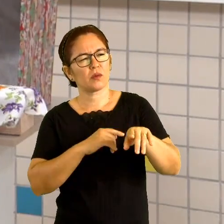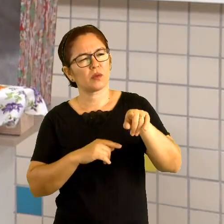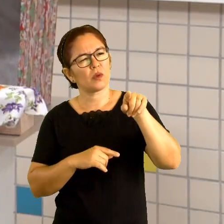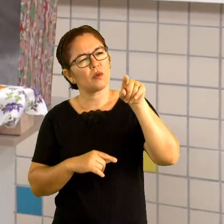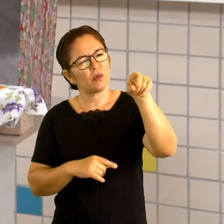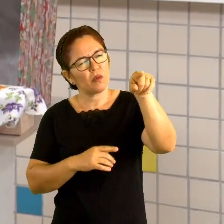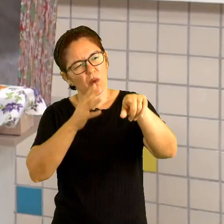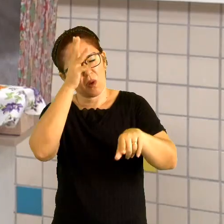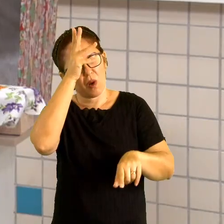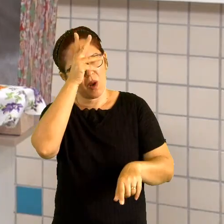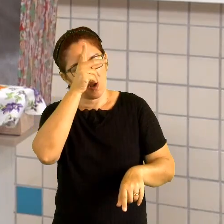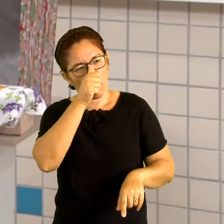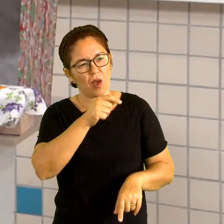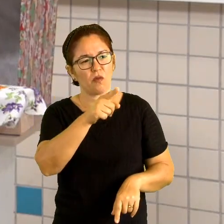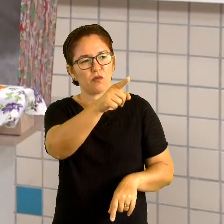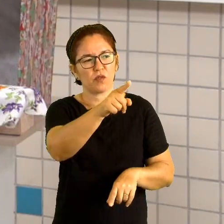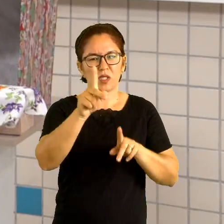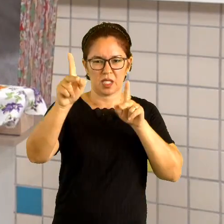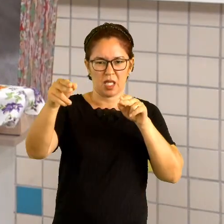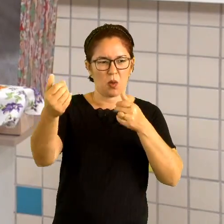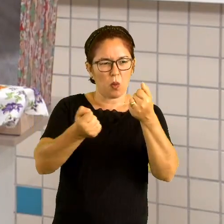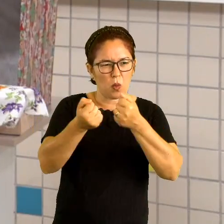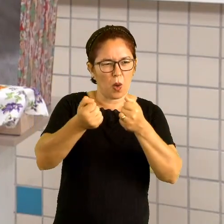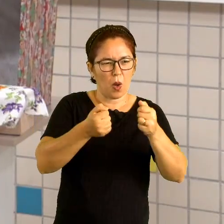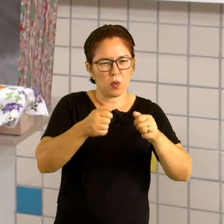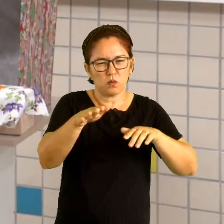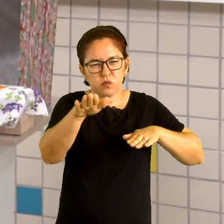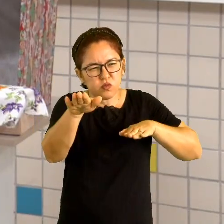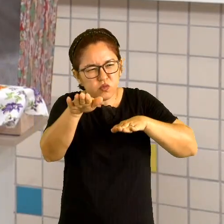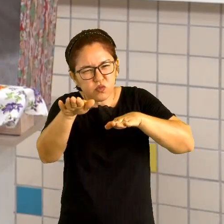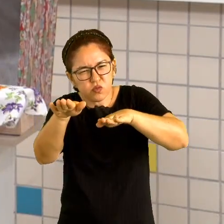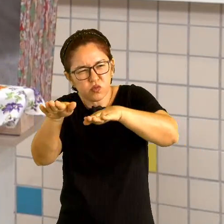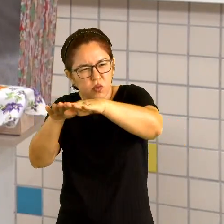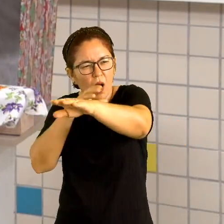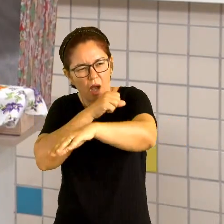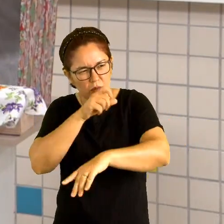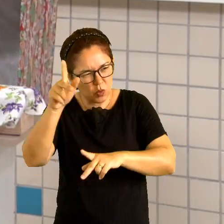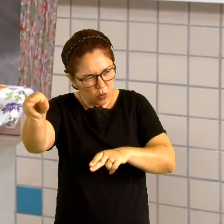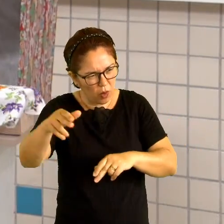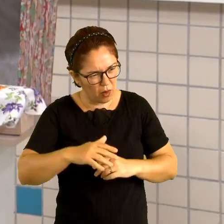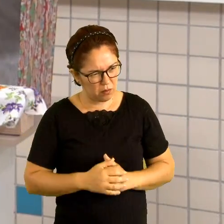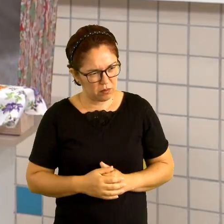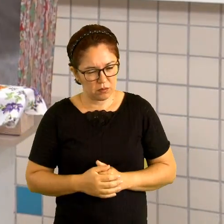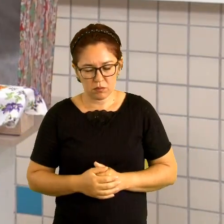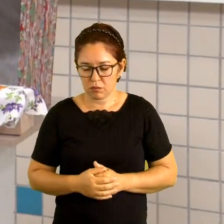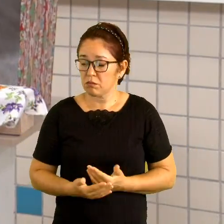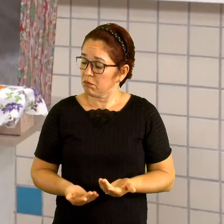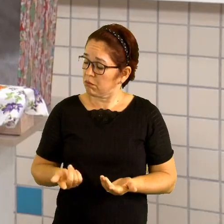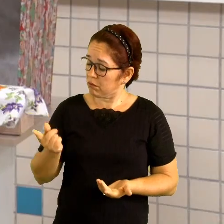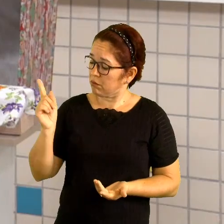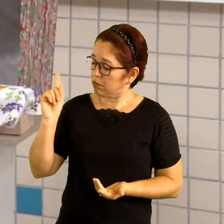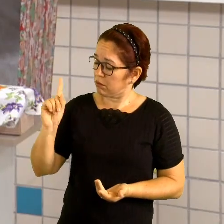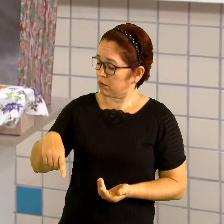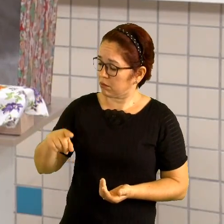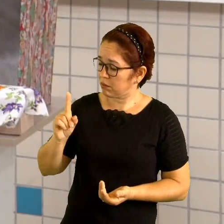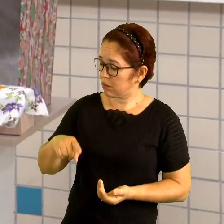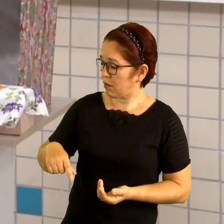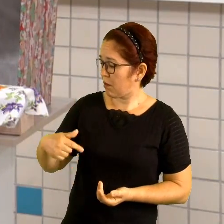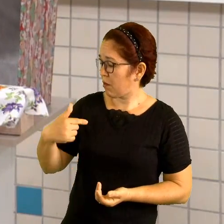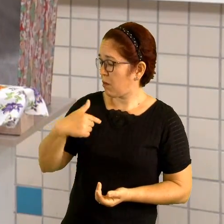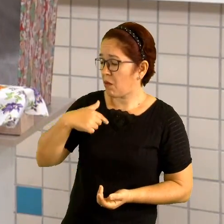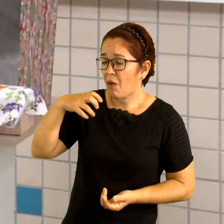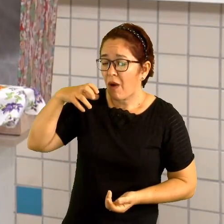rápido quanto um automóvel? Vamos ver. O galo falou: sim, eu